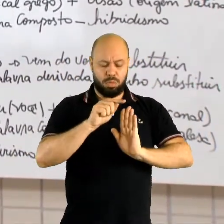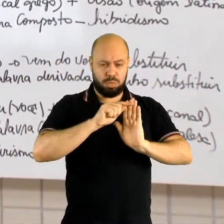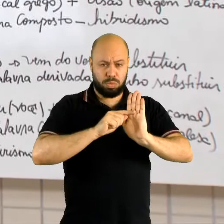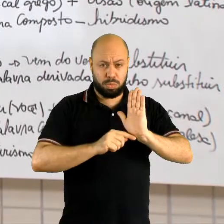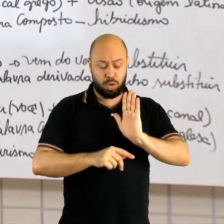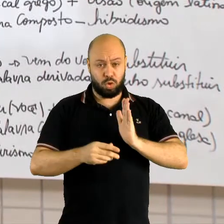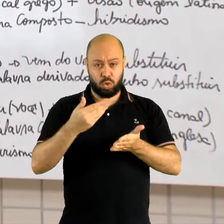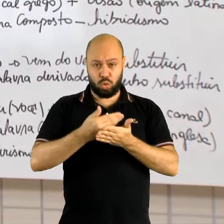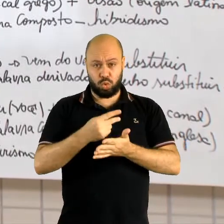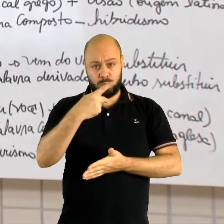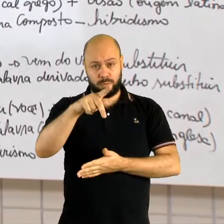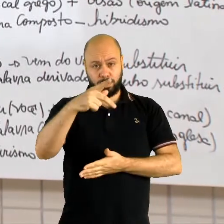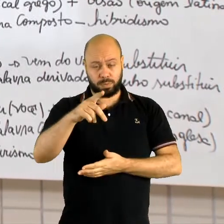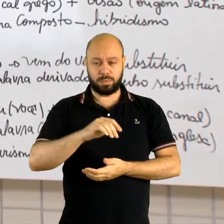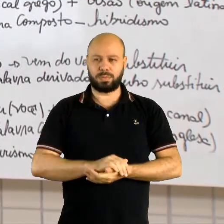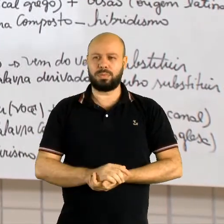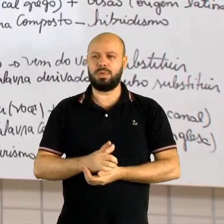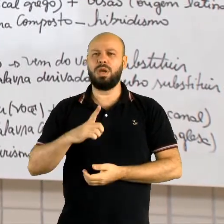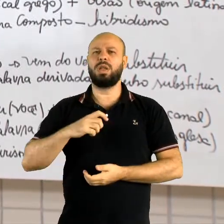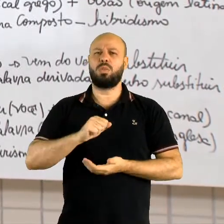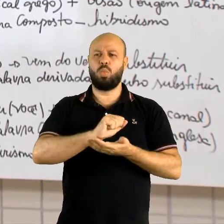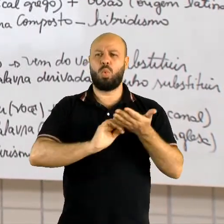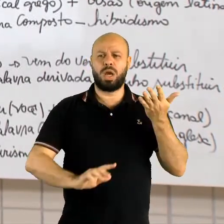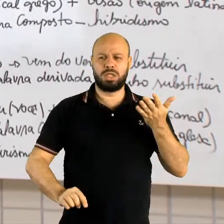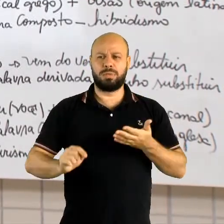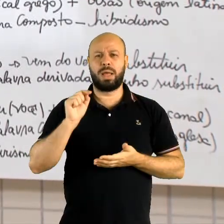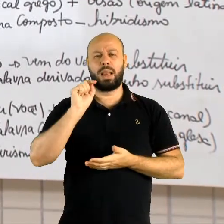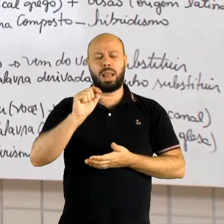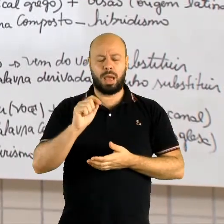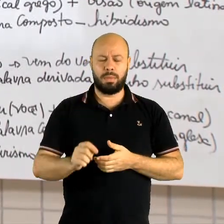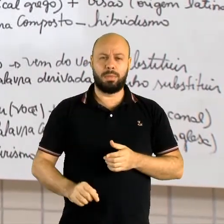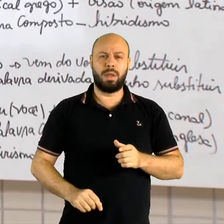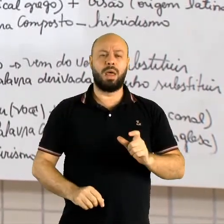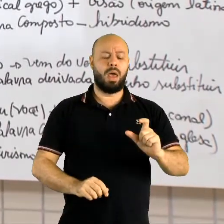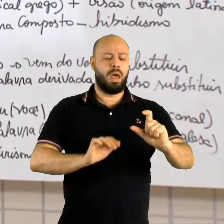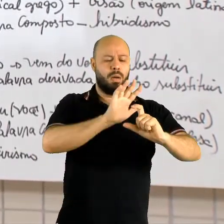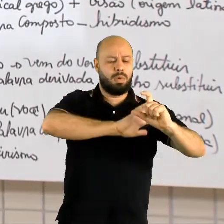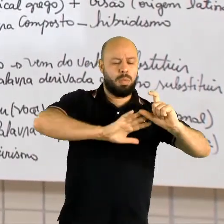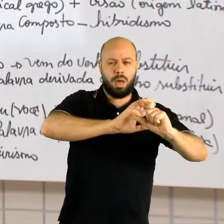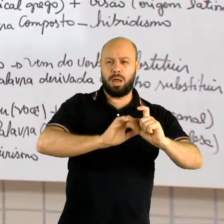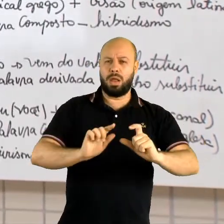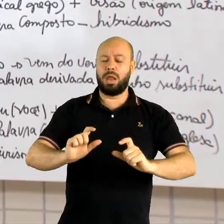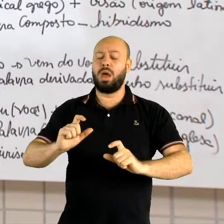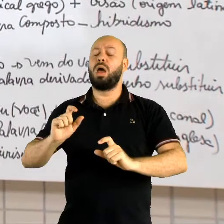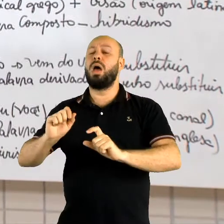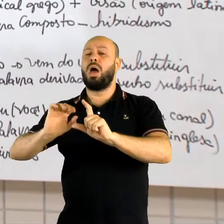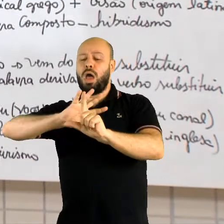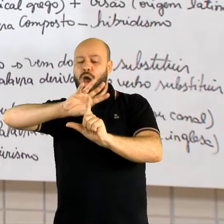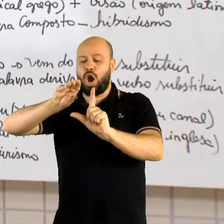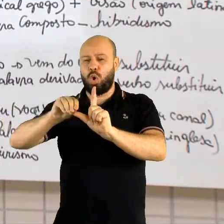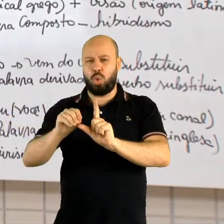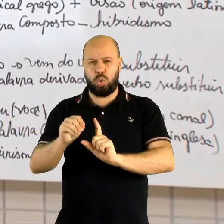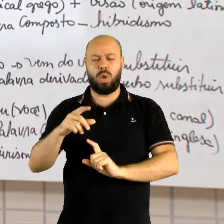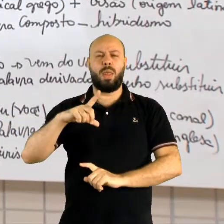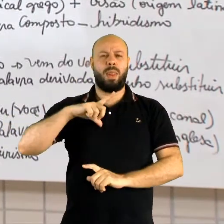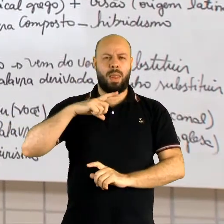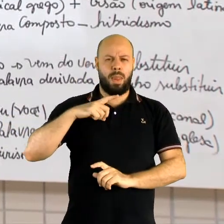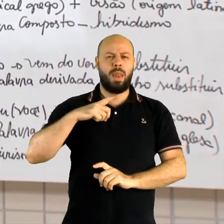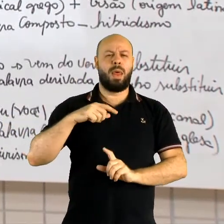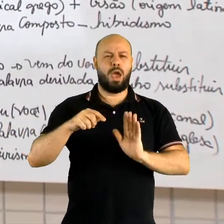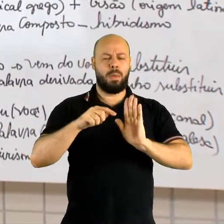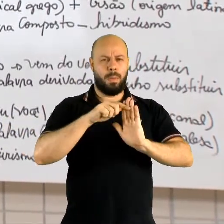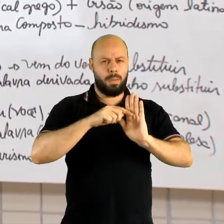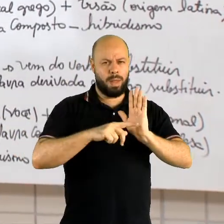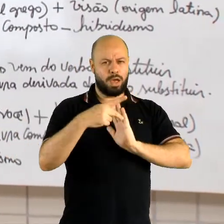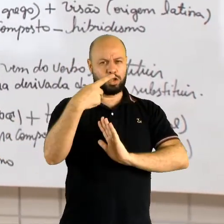aqui e essa atividade, esse cartoon, essas charges, vocês encontram tudo lá, tá? No roteiro de estudo de